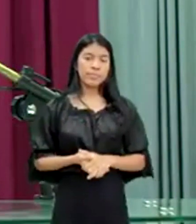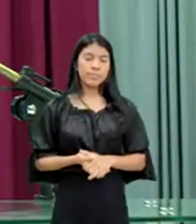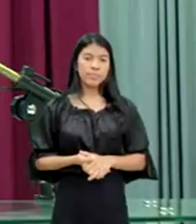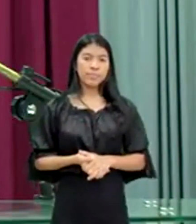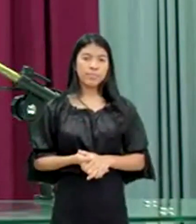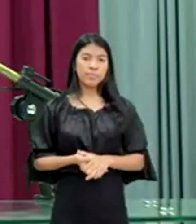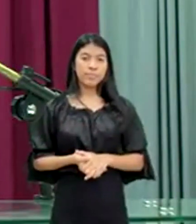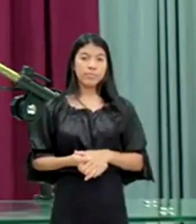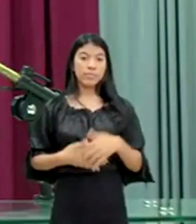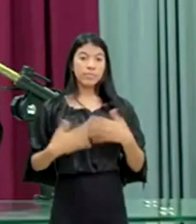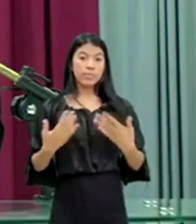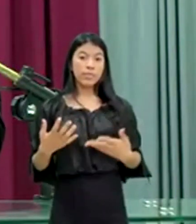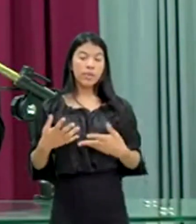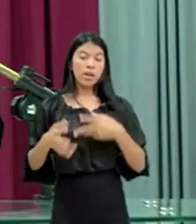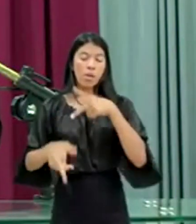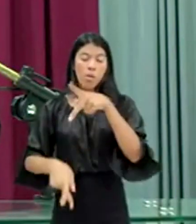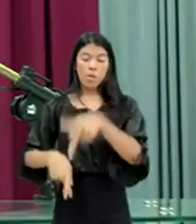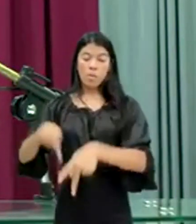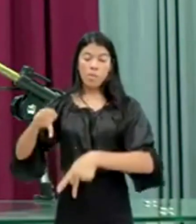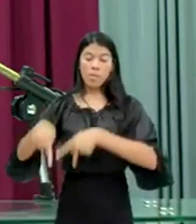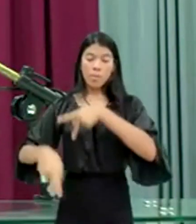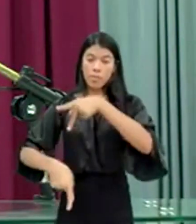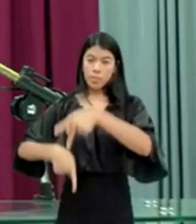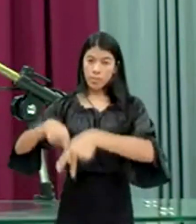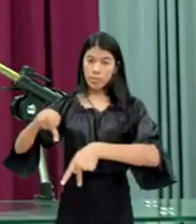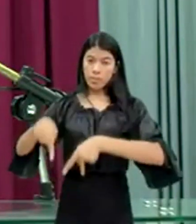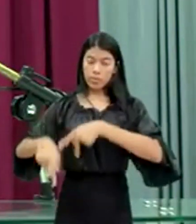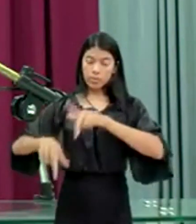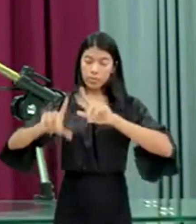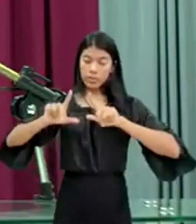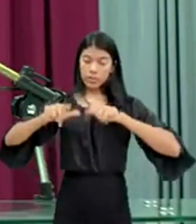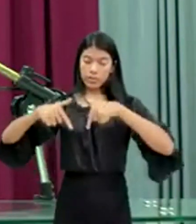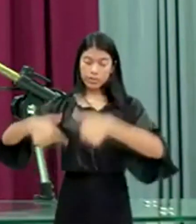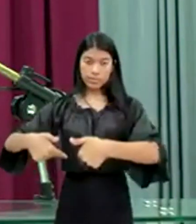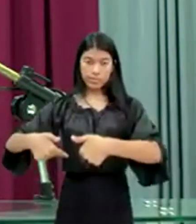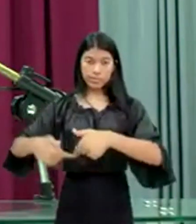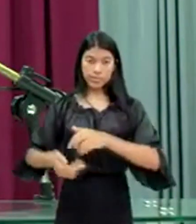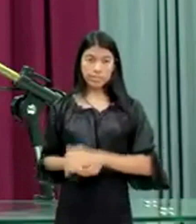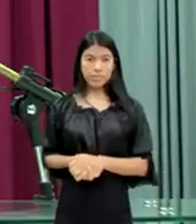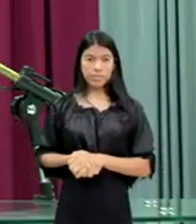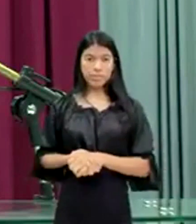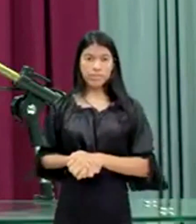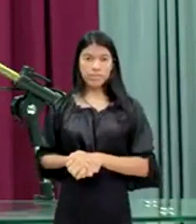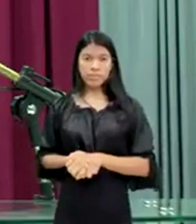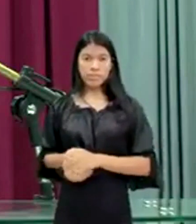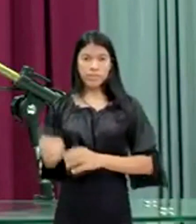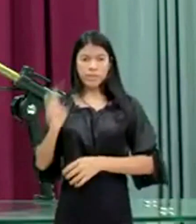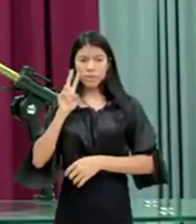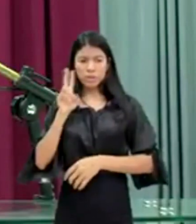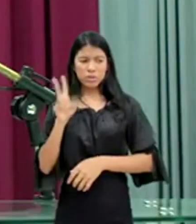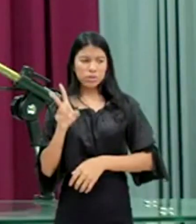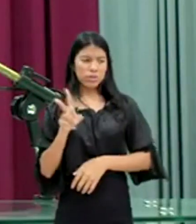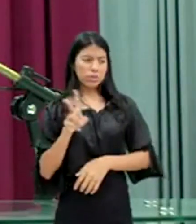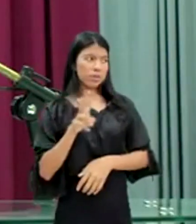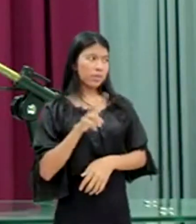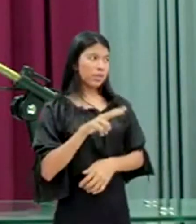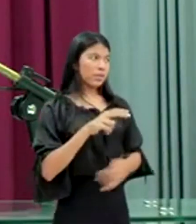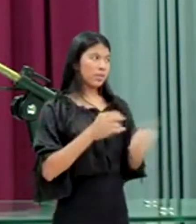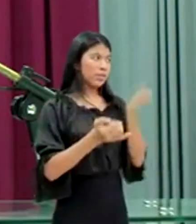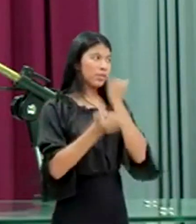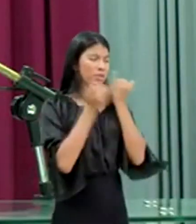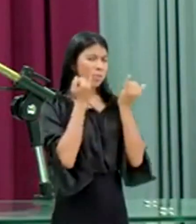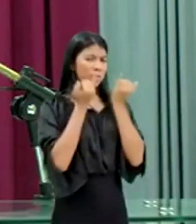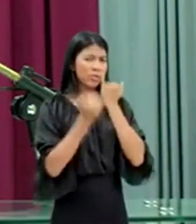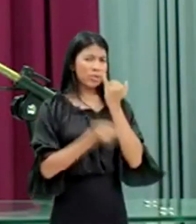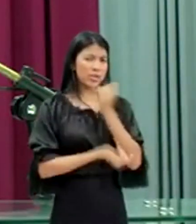E aquele povo, por conta de olhar para a mídia, né?